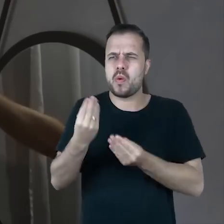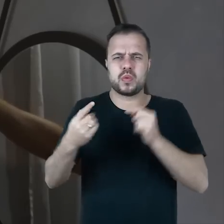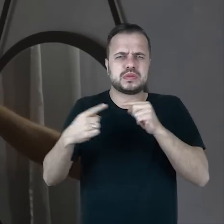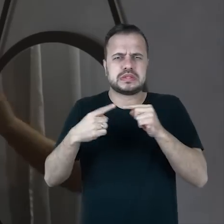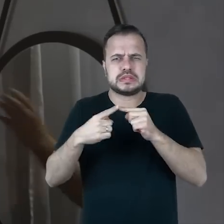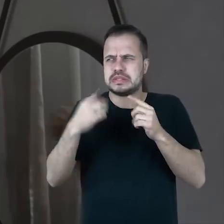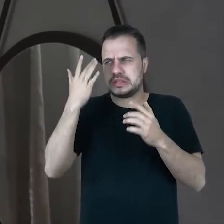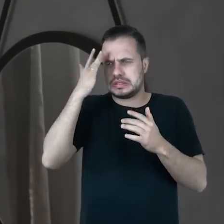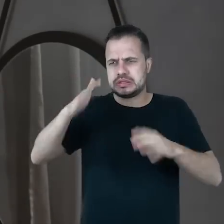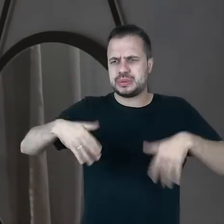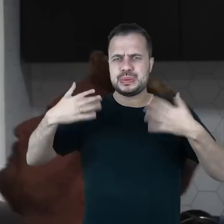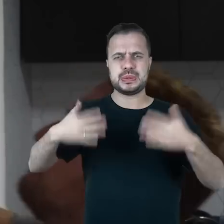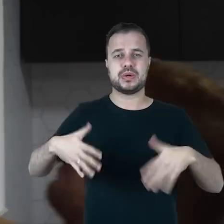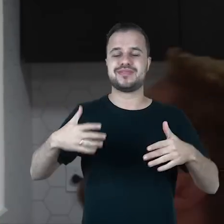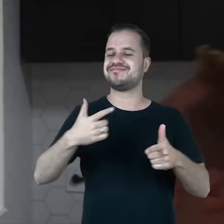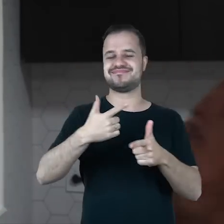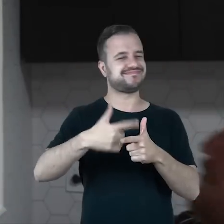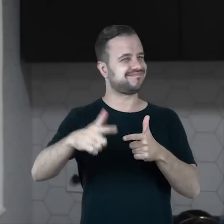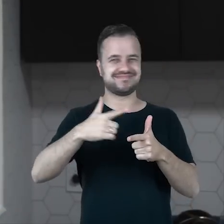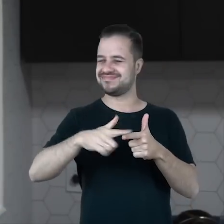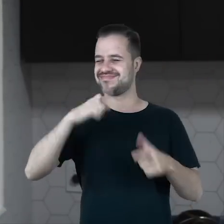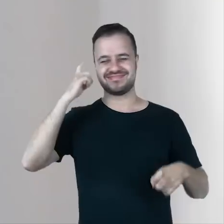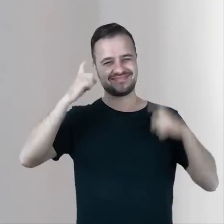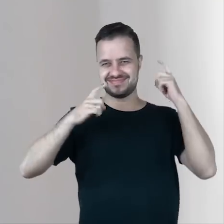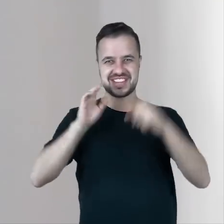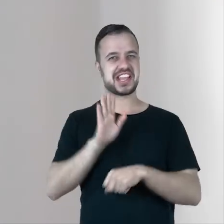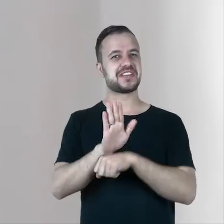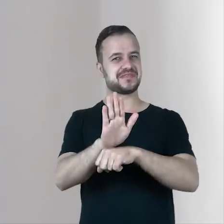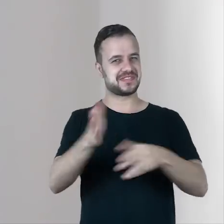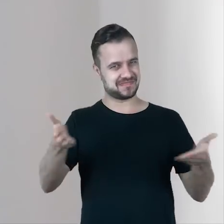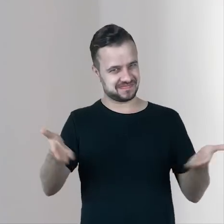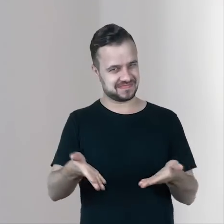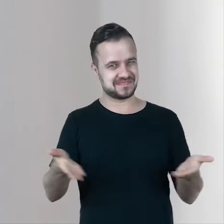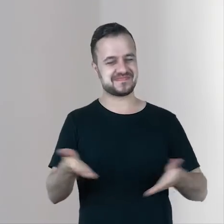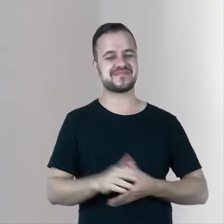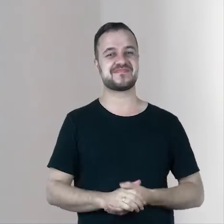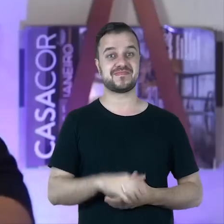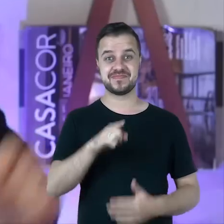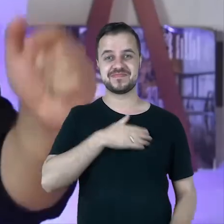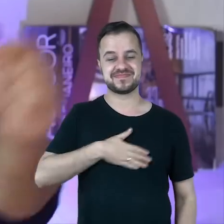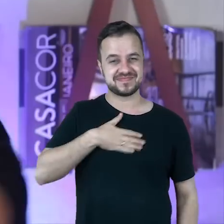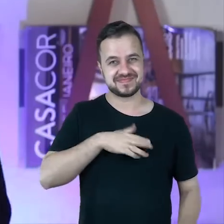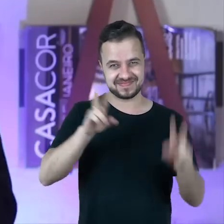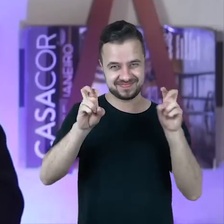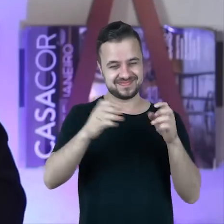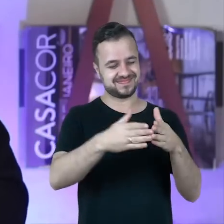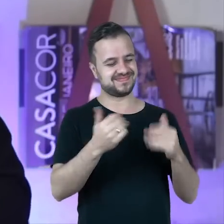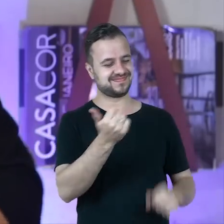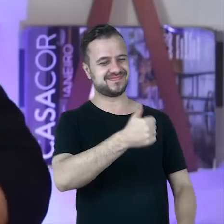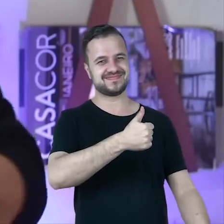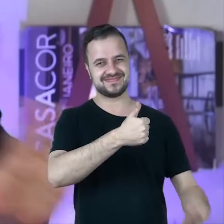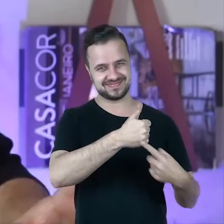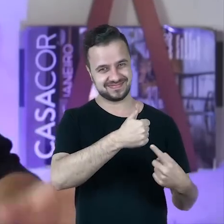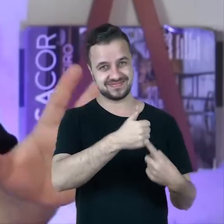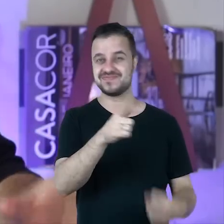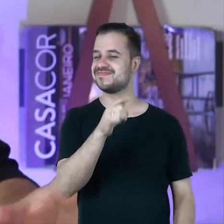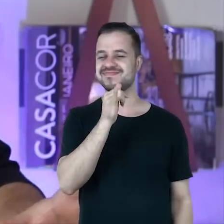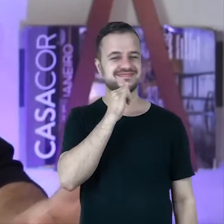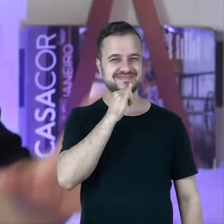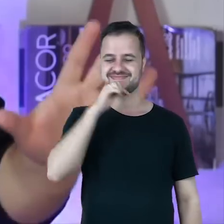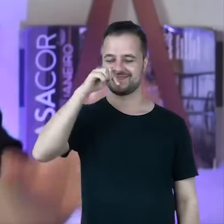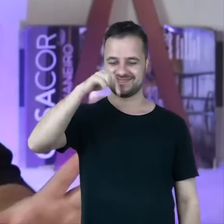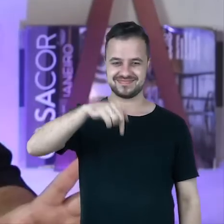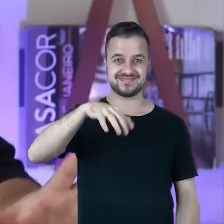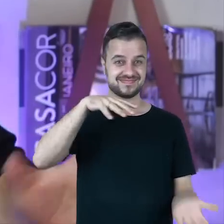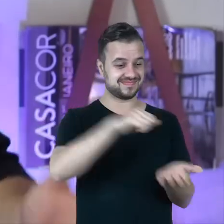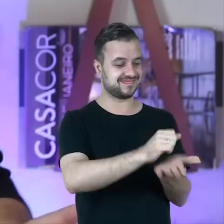aí na sua casa, não tem problema, porque no vídeo de hoje eu vou te ajudar. Se você já curtiu o tema desse vídeo, deixa aqui o seu like e se você ainda não é inscrito